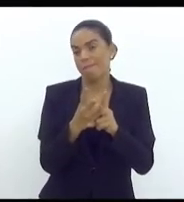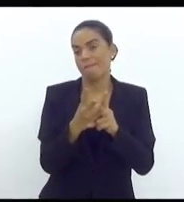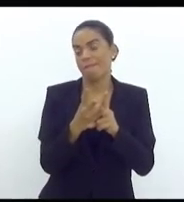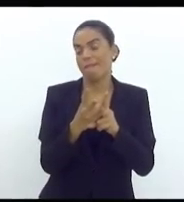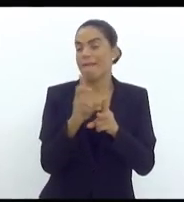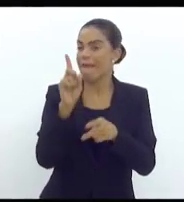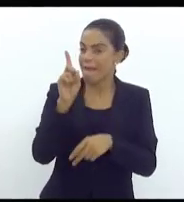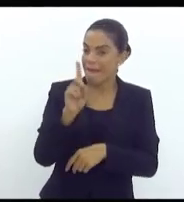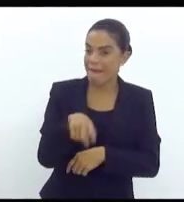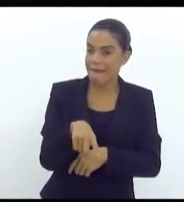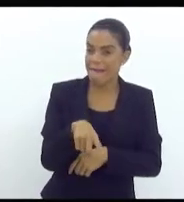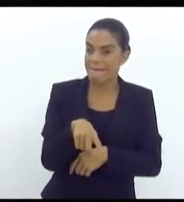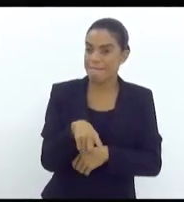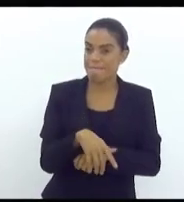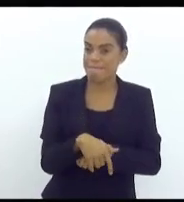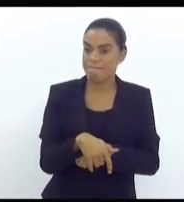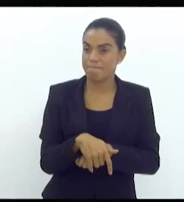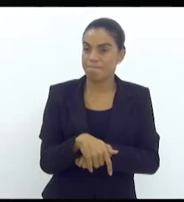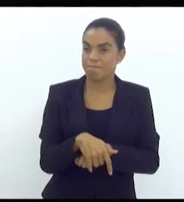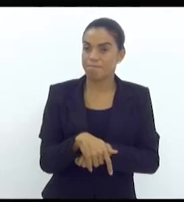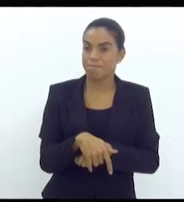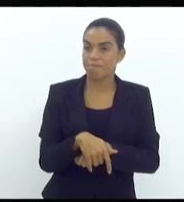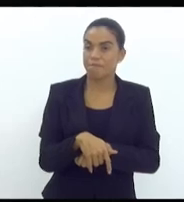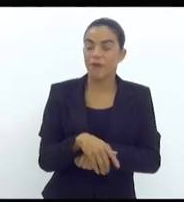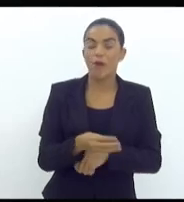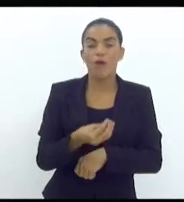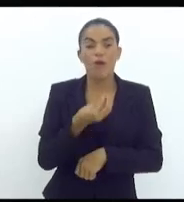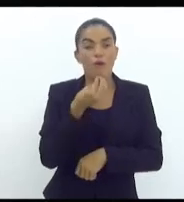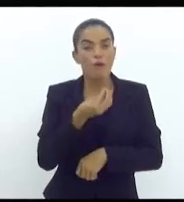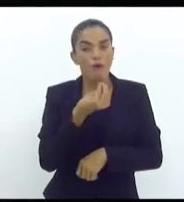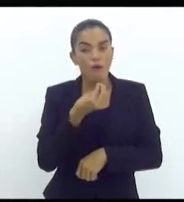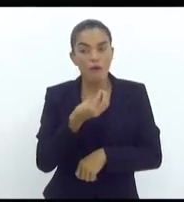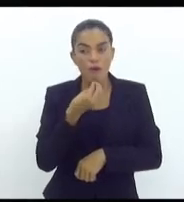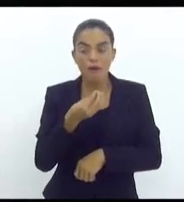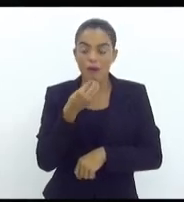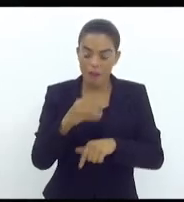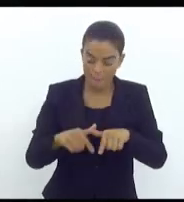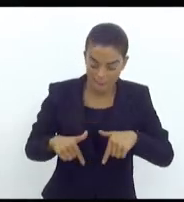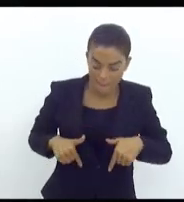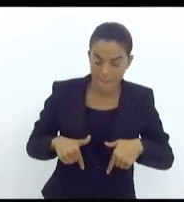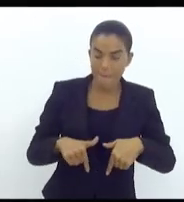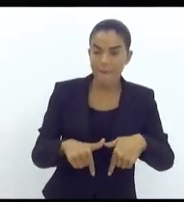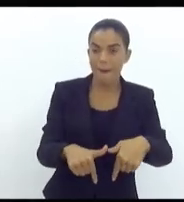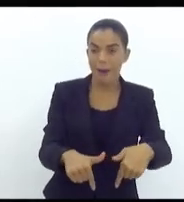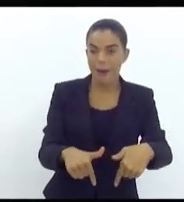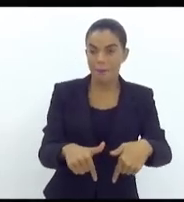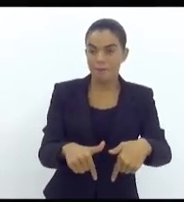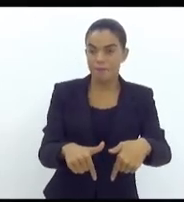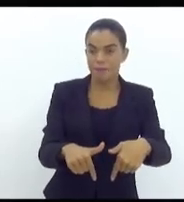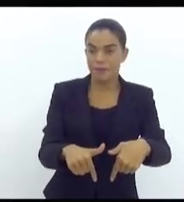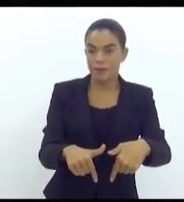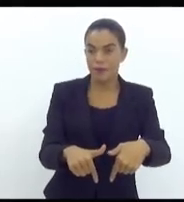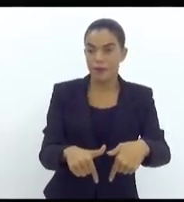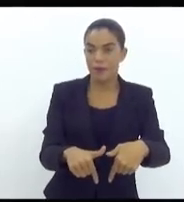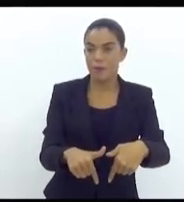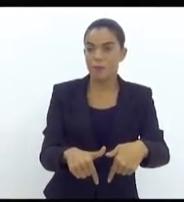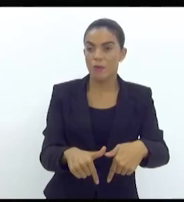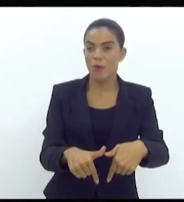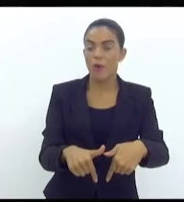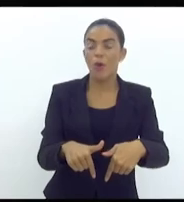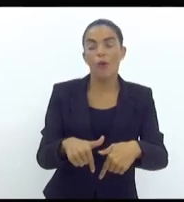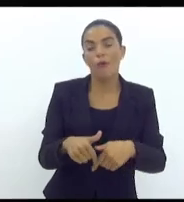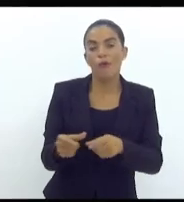ela é oportunizada ela é realizada por não com